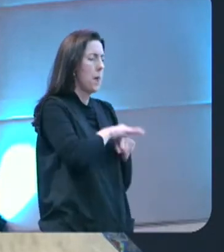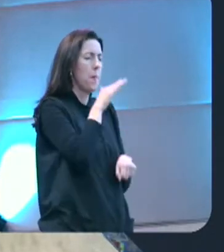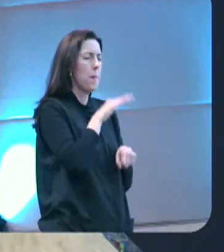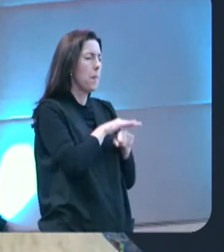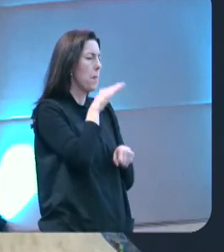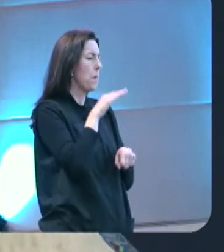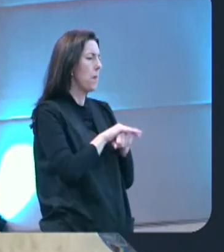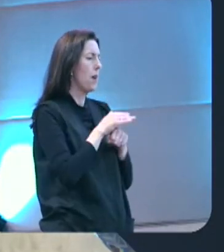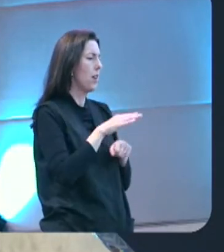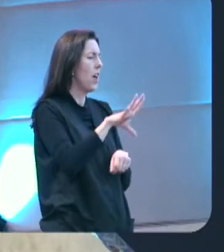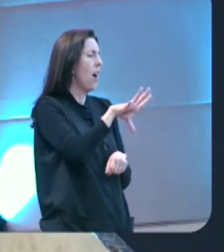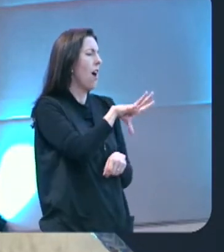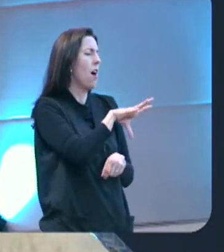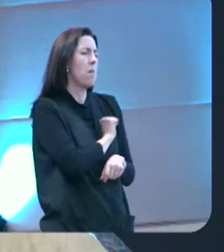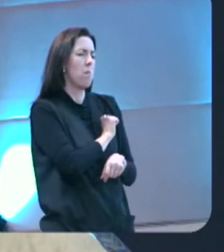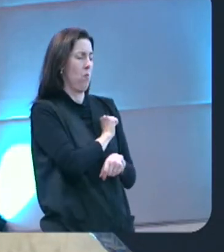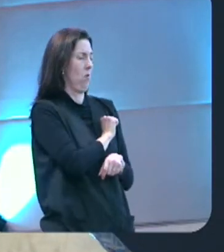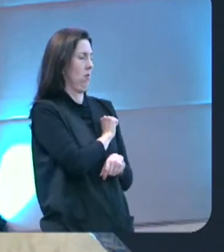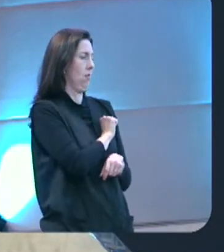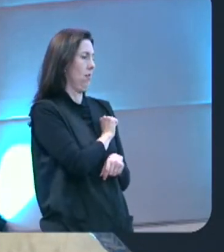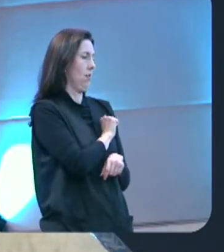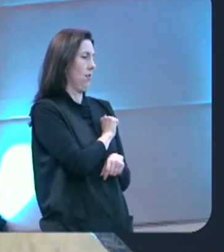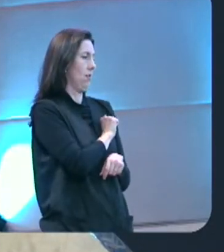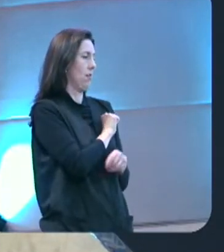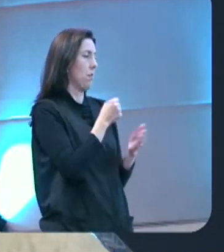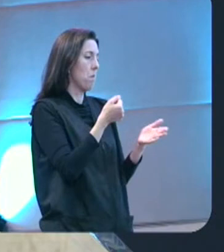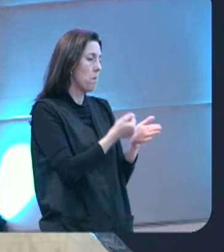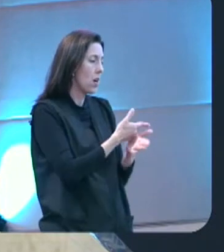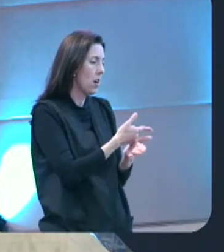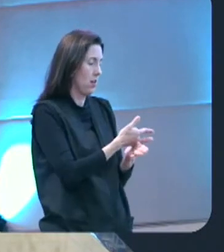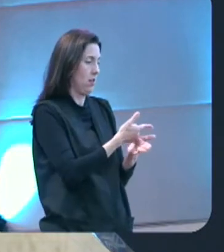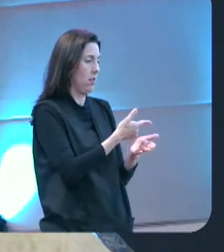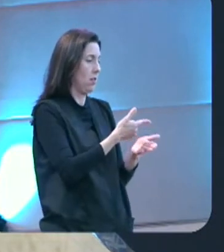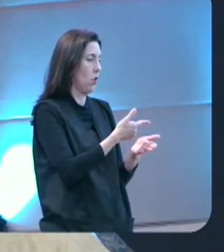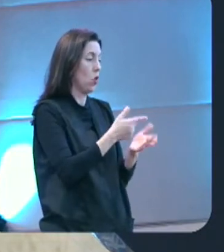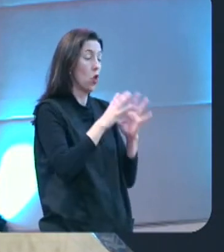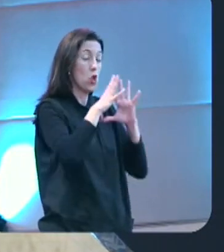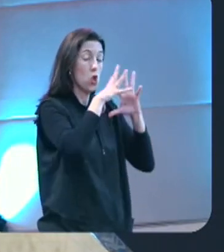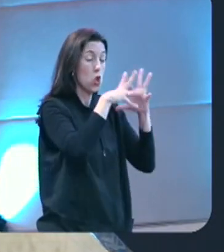porque ela, por amor, deu tudo o que tinha.